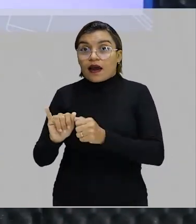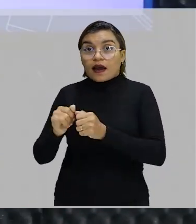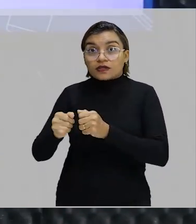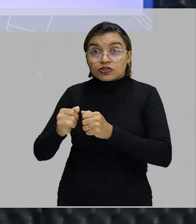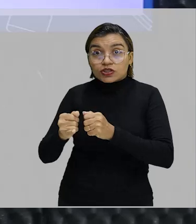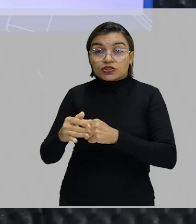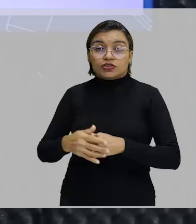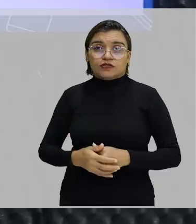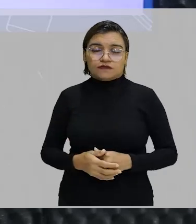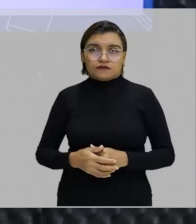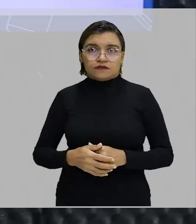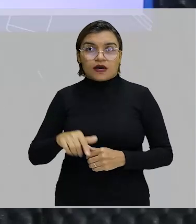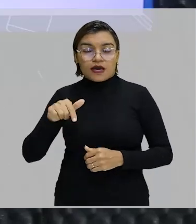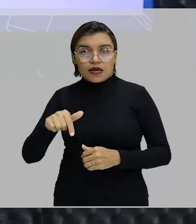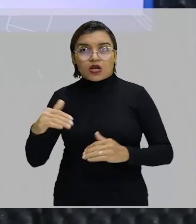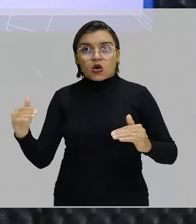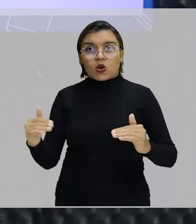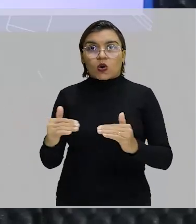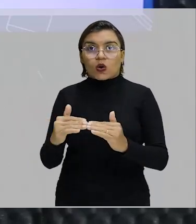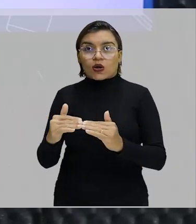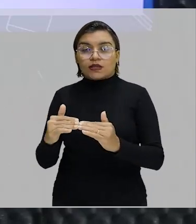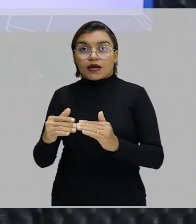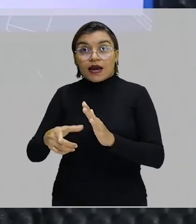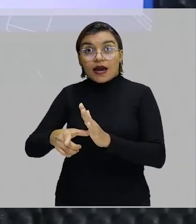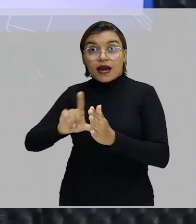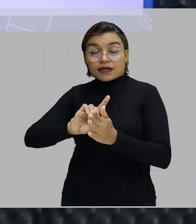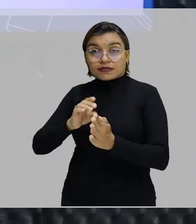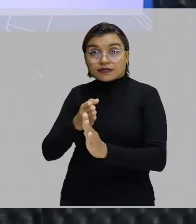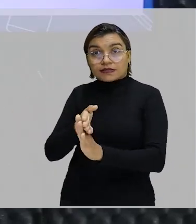ele estiver antes do substantivo.